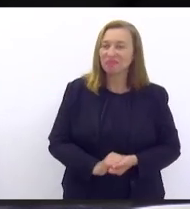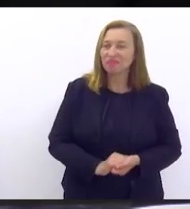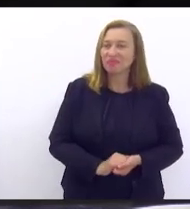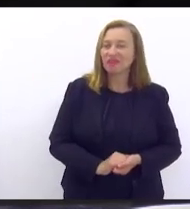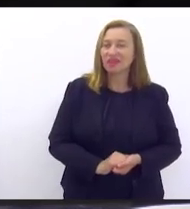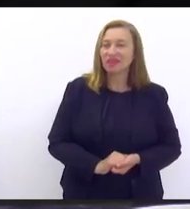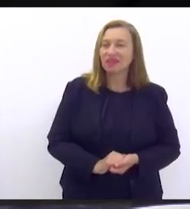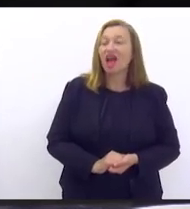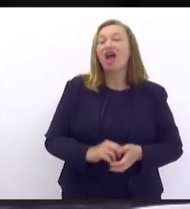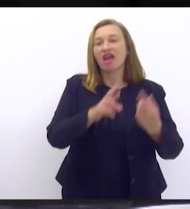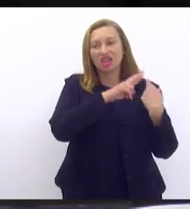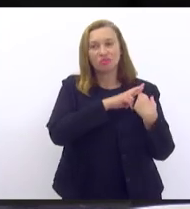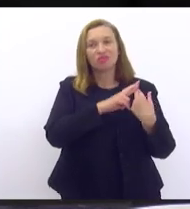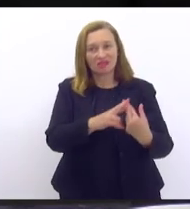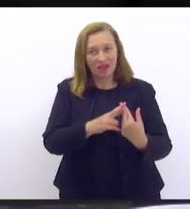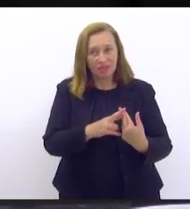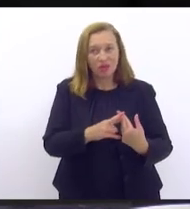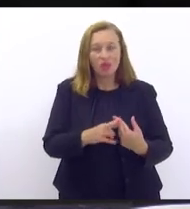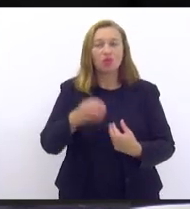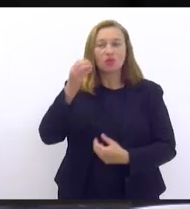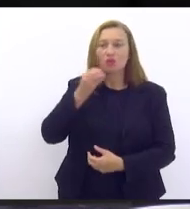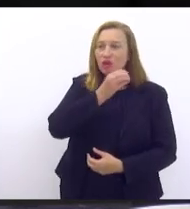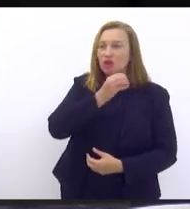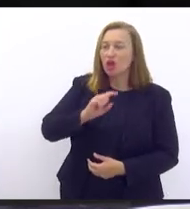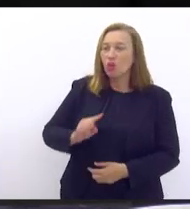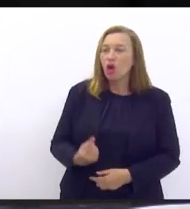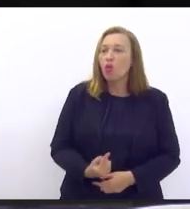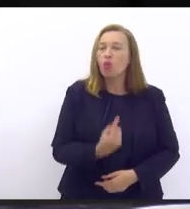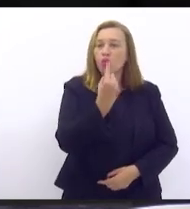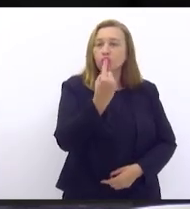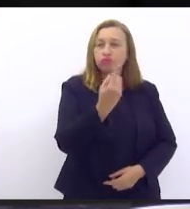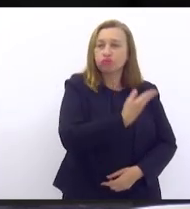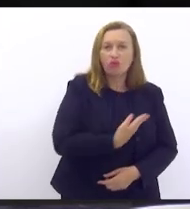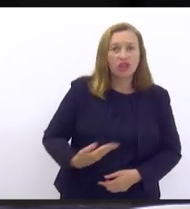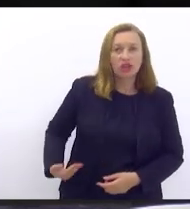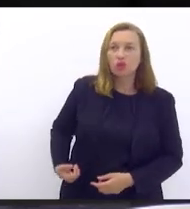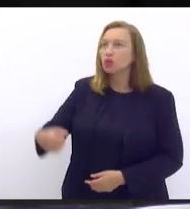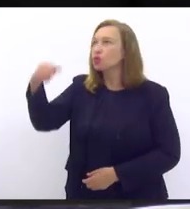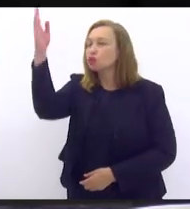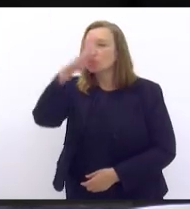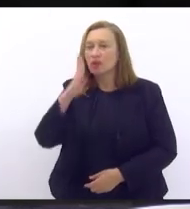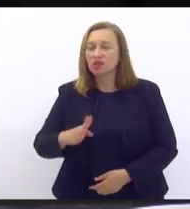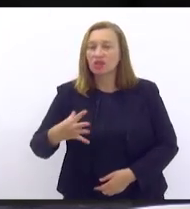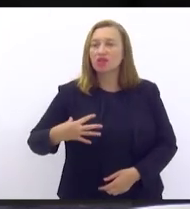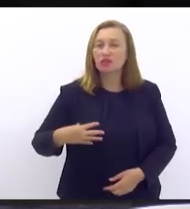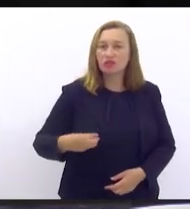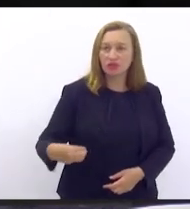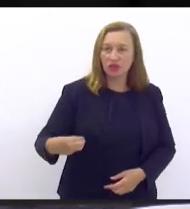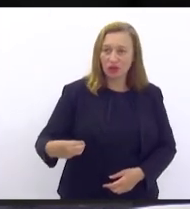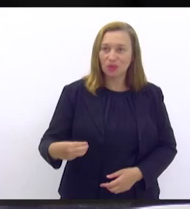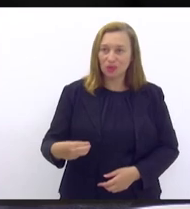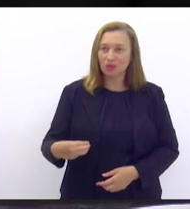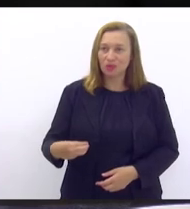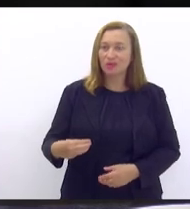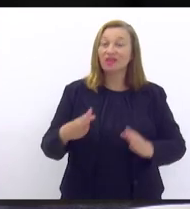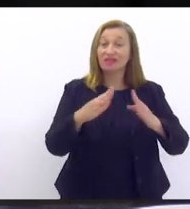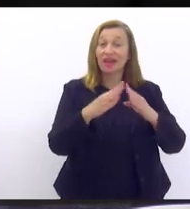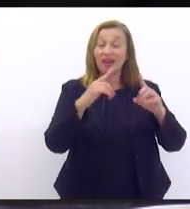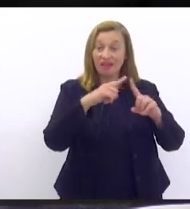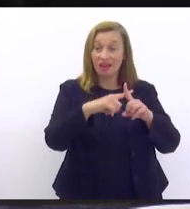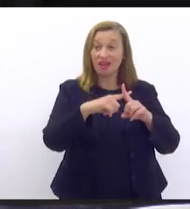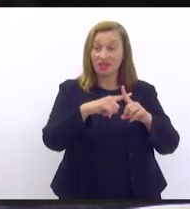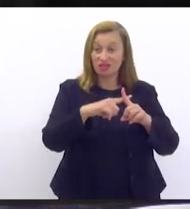é muita responsabilidade. O Cláudio é o único governador do Brasil, filho da Renovação Carismática Católica. É o